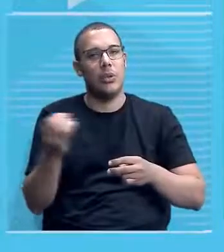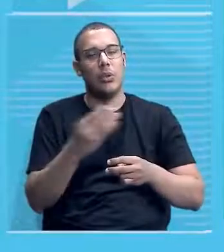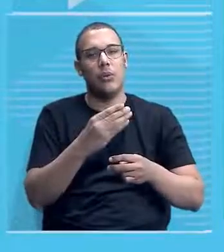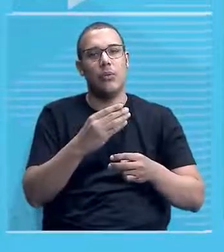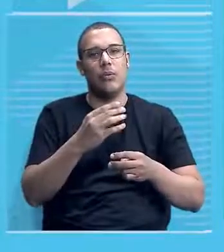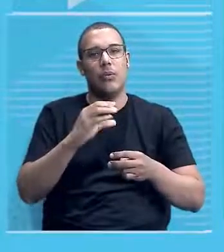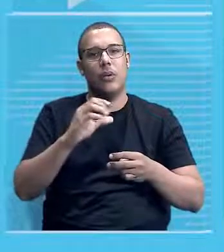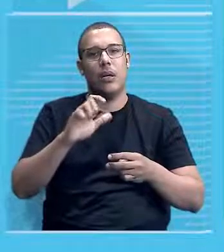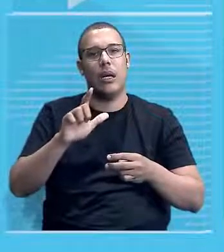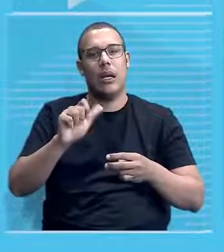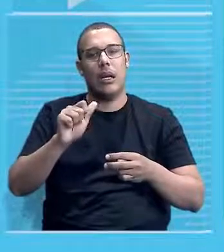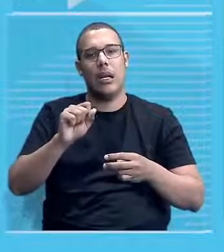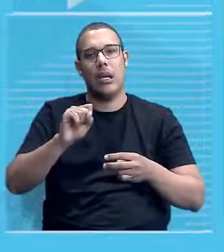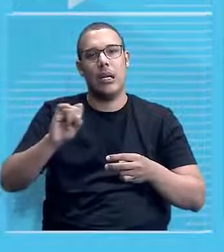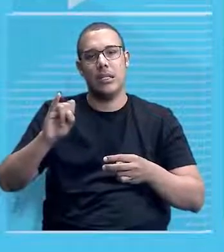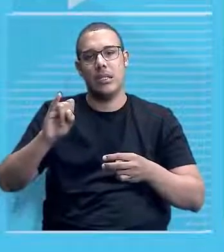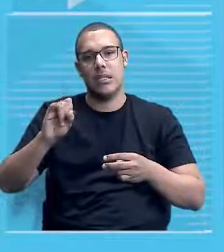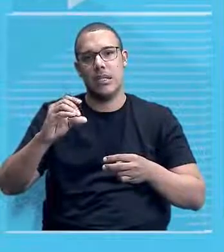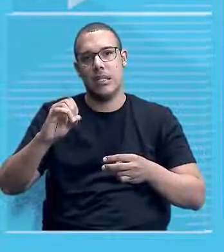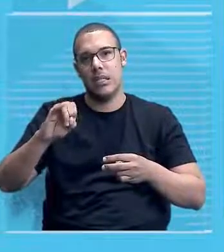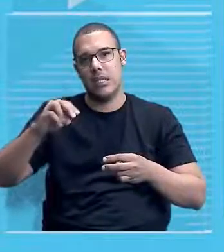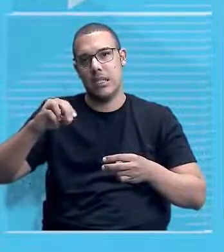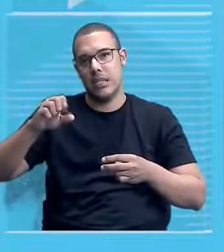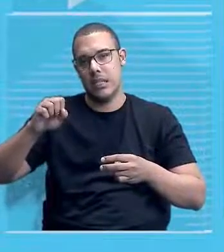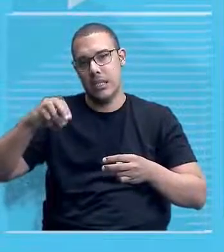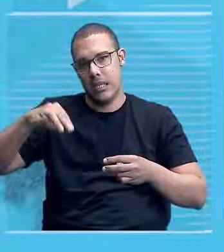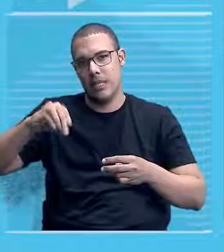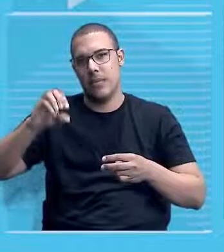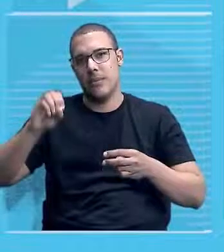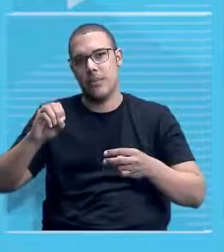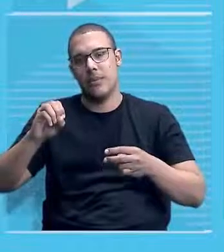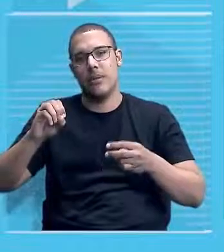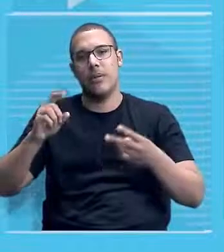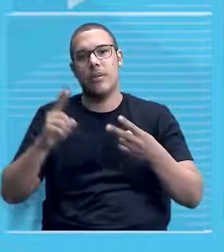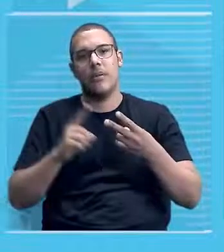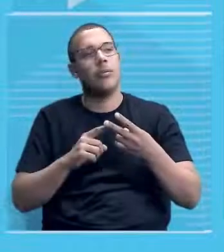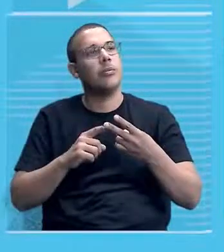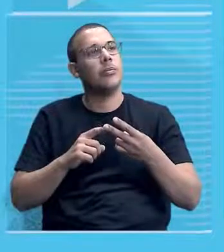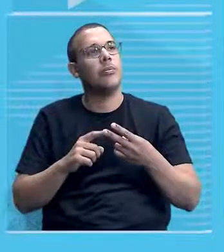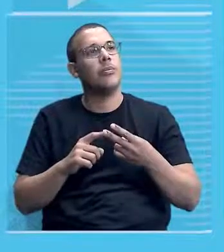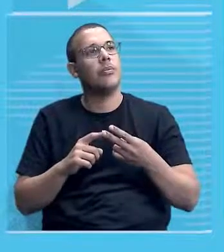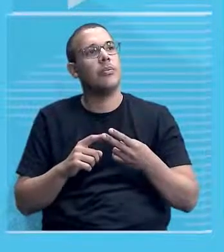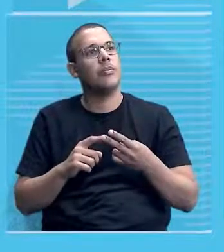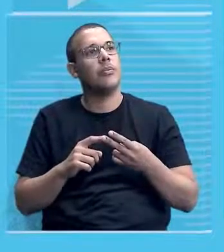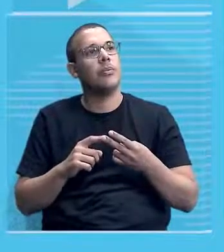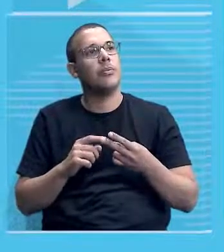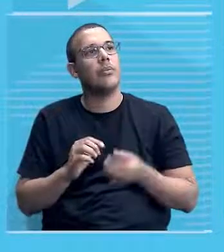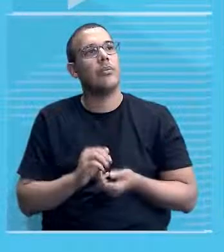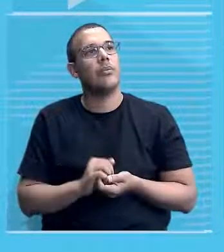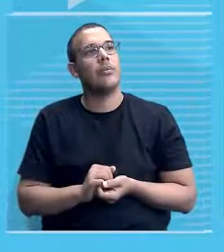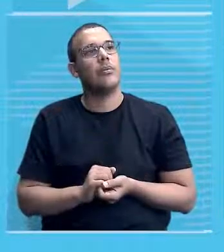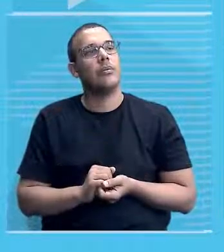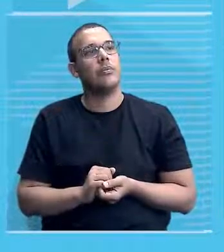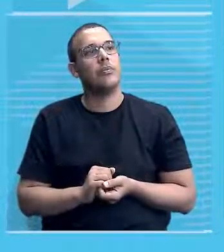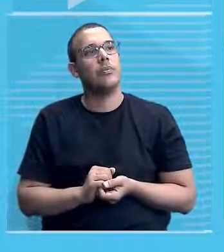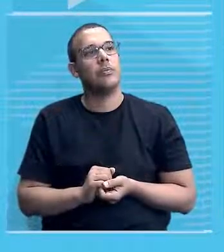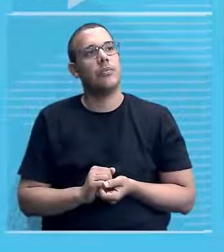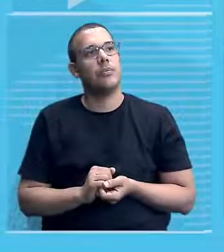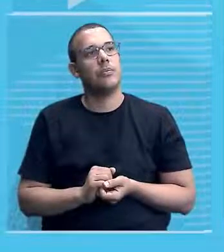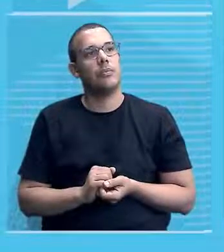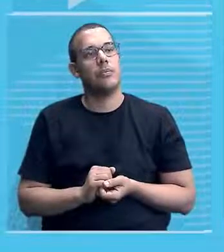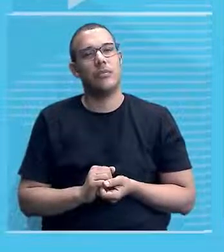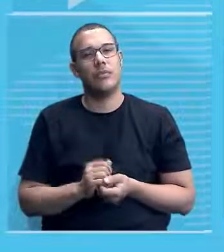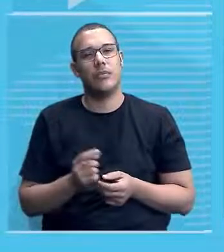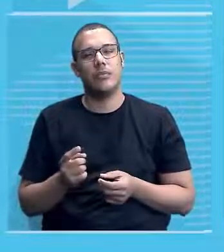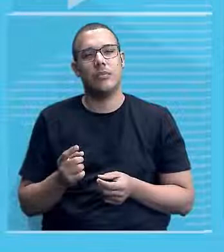neoclassicismo Neo uma visão nova você tem clássico ismo tendência de voltar